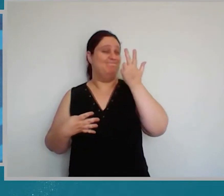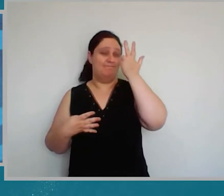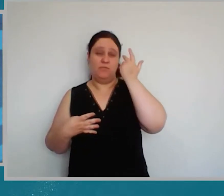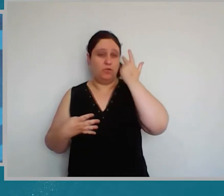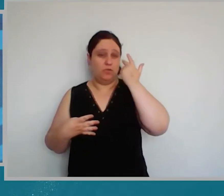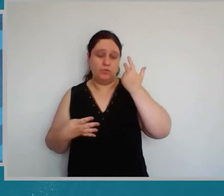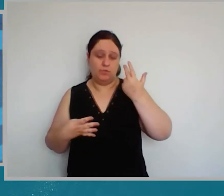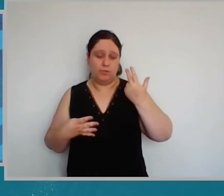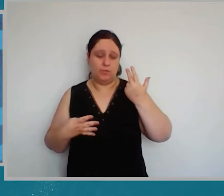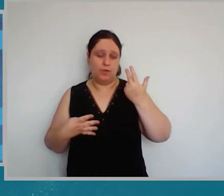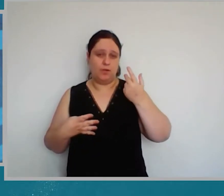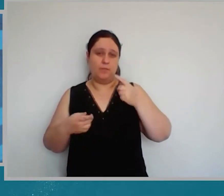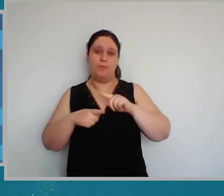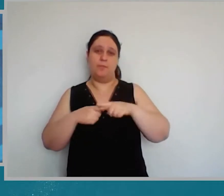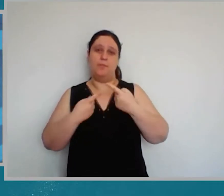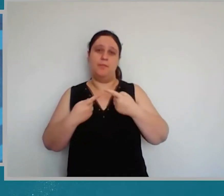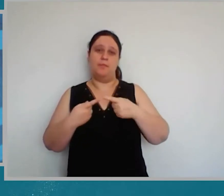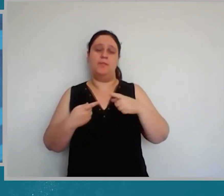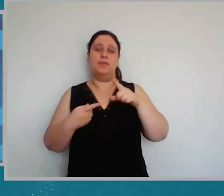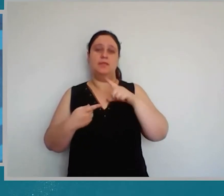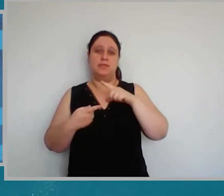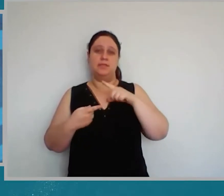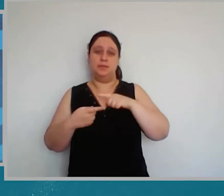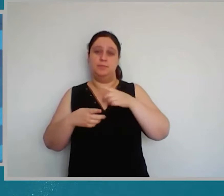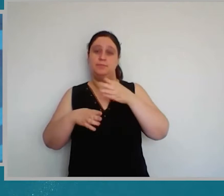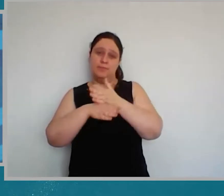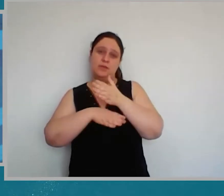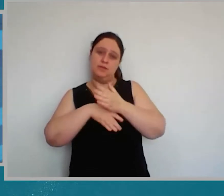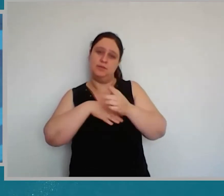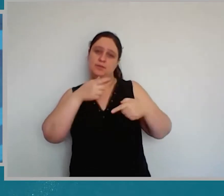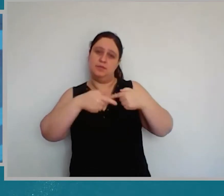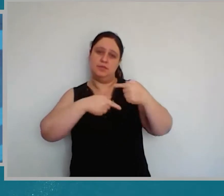registradas na genealogia de Jesus,